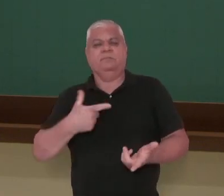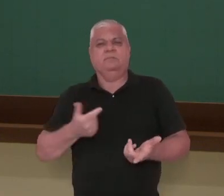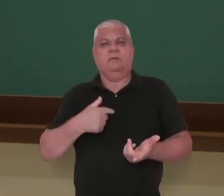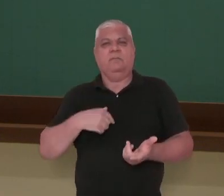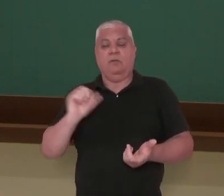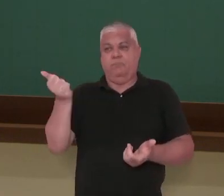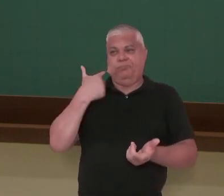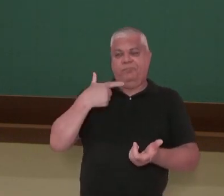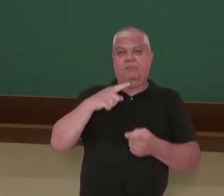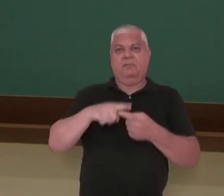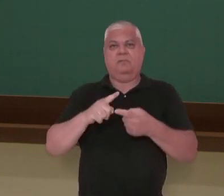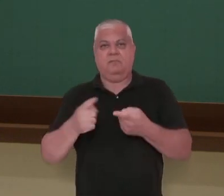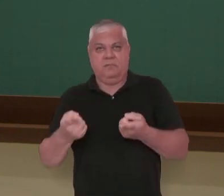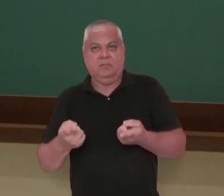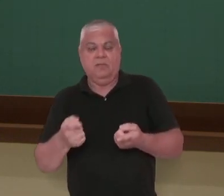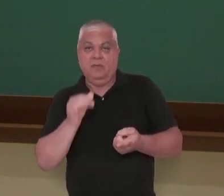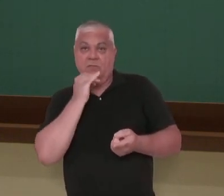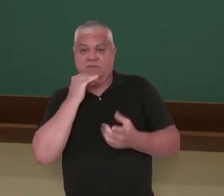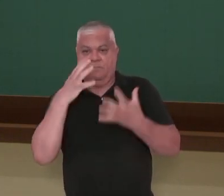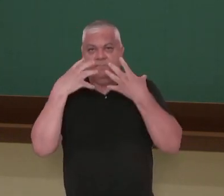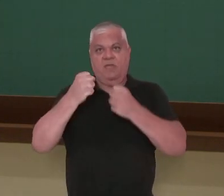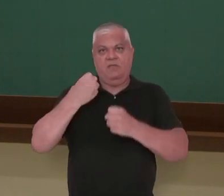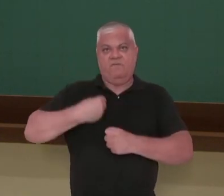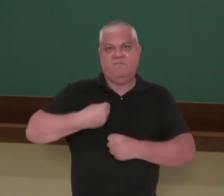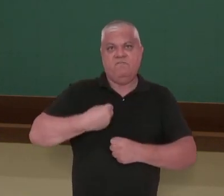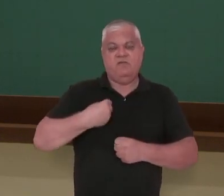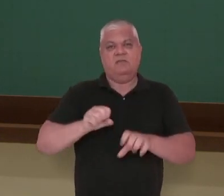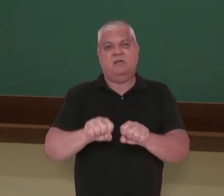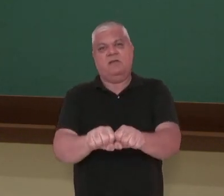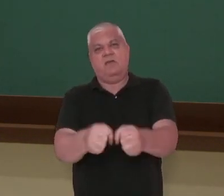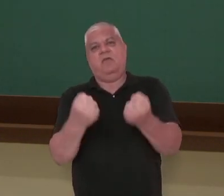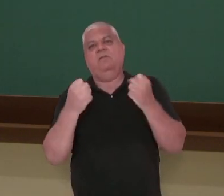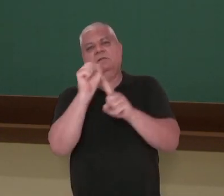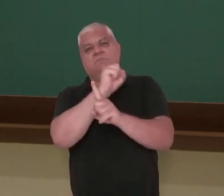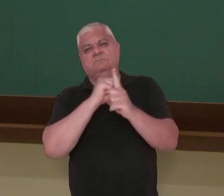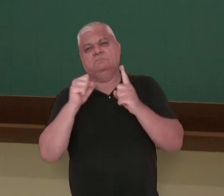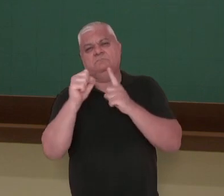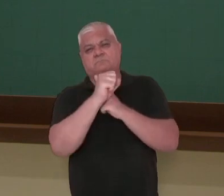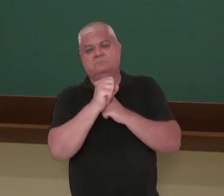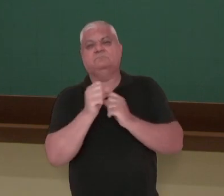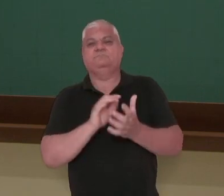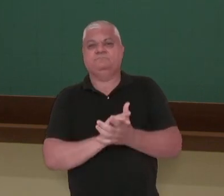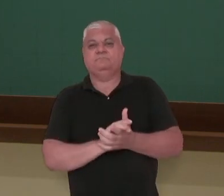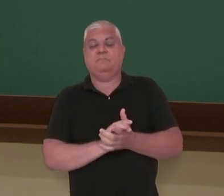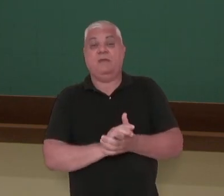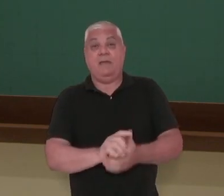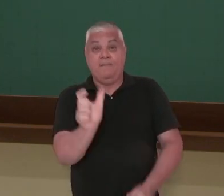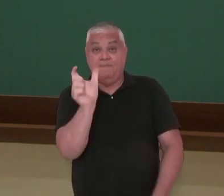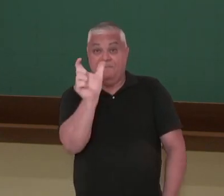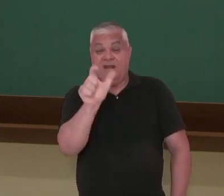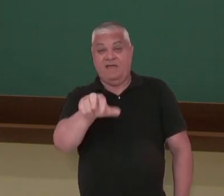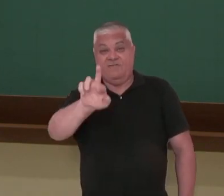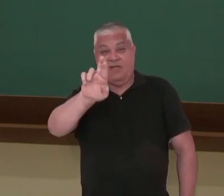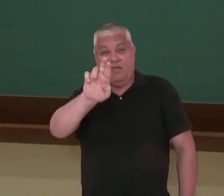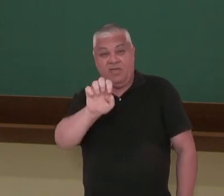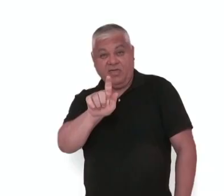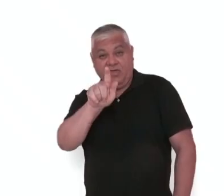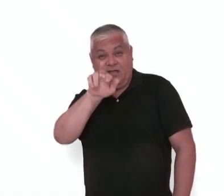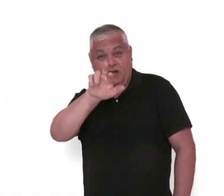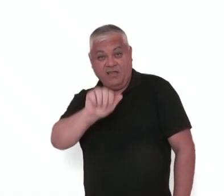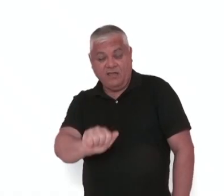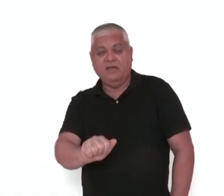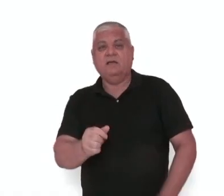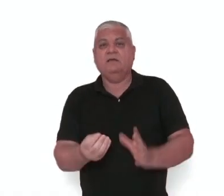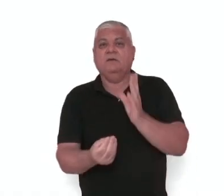acabe quebrando com a harmonia da vida social. Tá? Mas vamos ver essa palavra regra. A palavra regra vem do